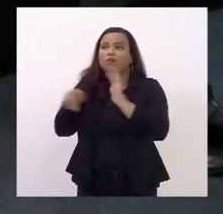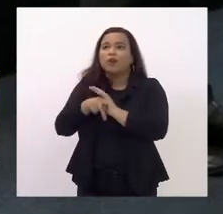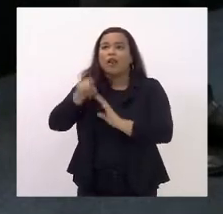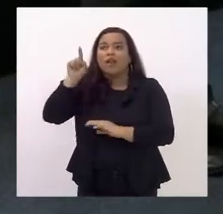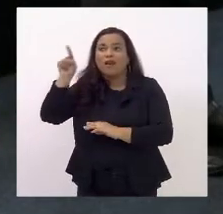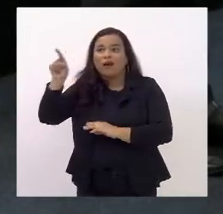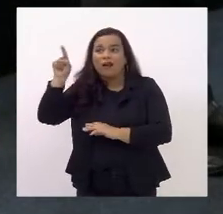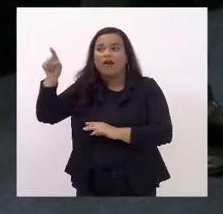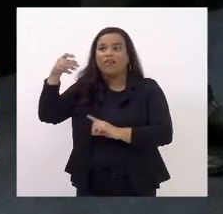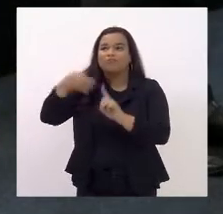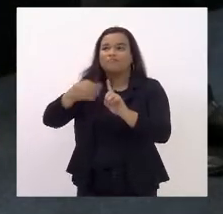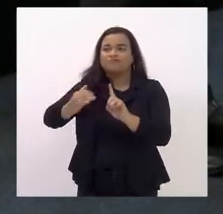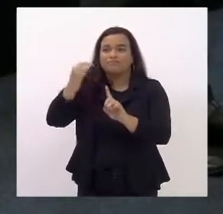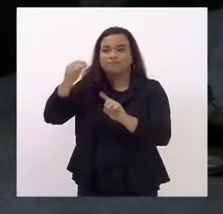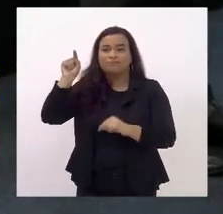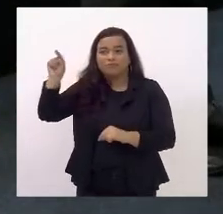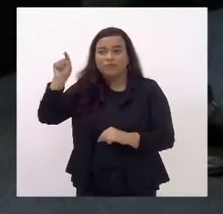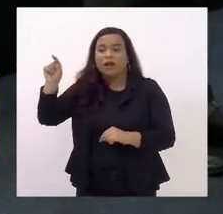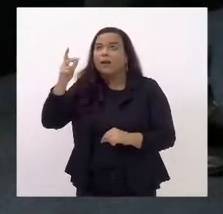contempla